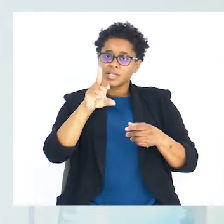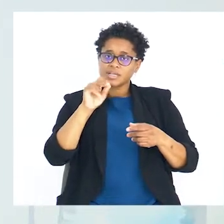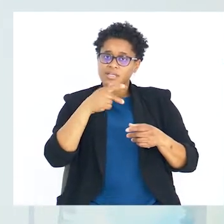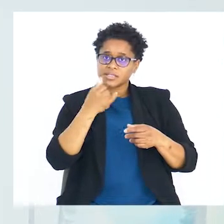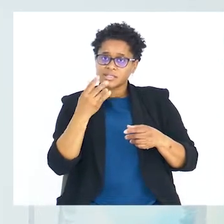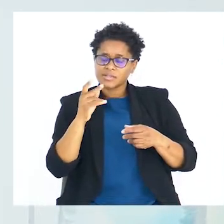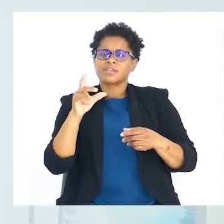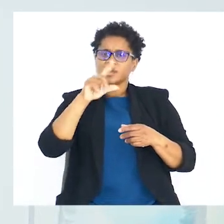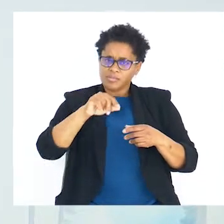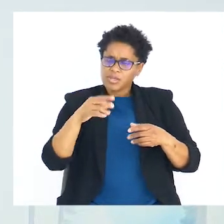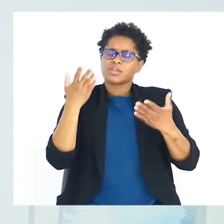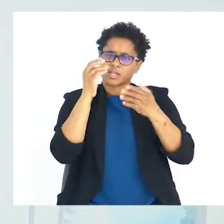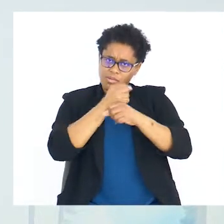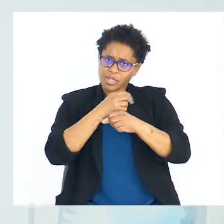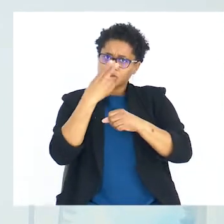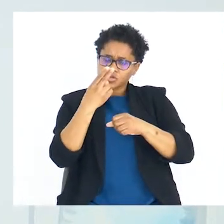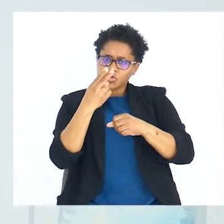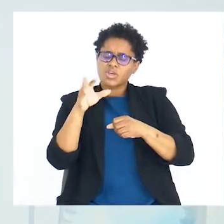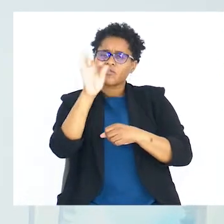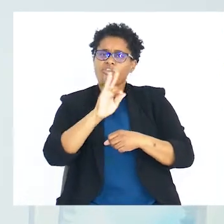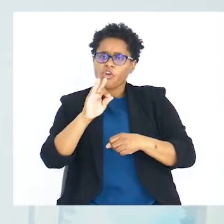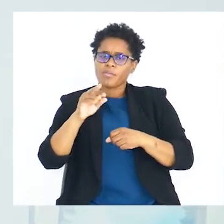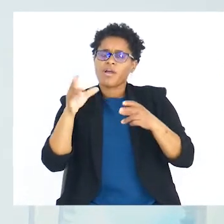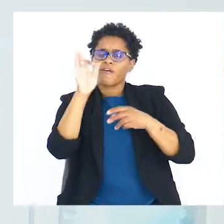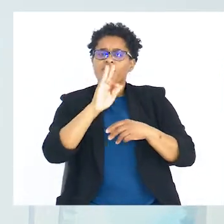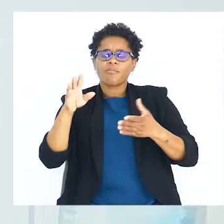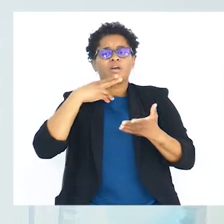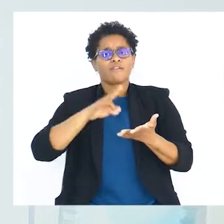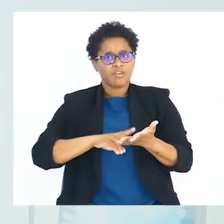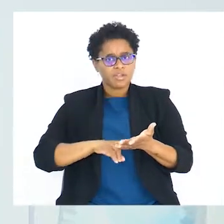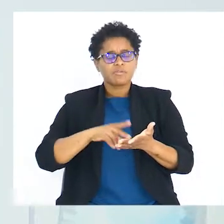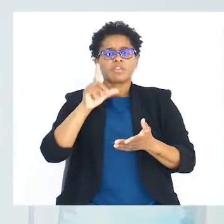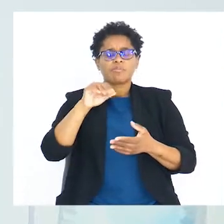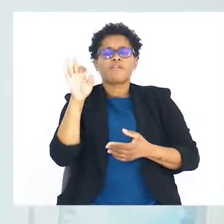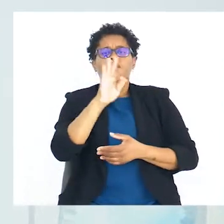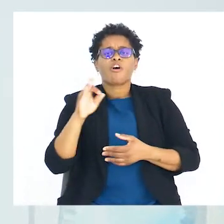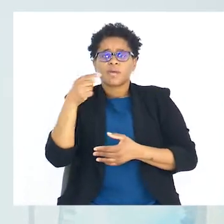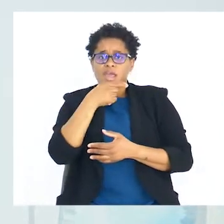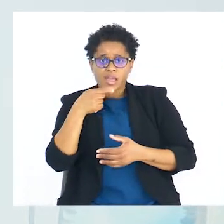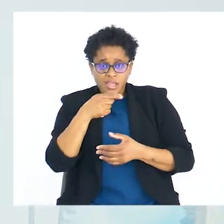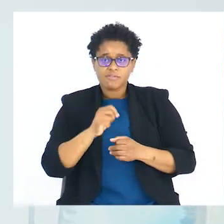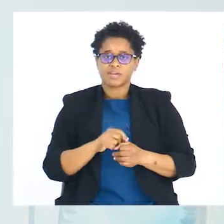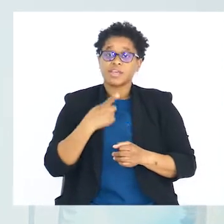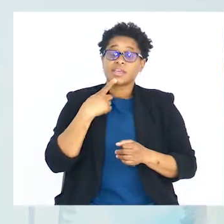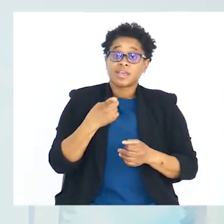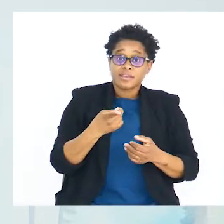é? Forma afirmativa e forma negativa. E